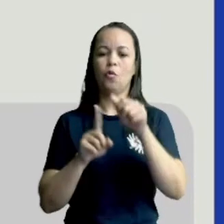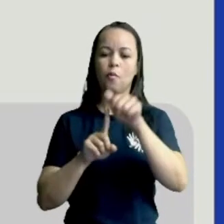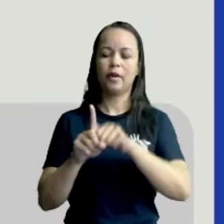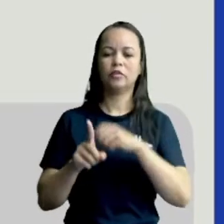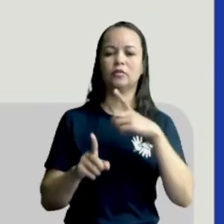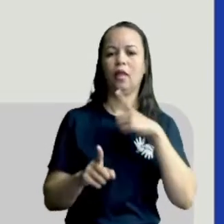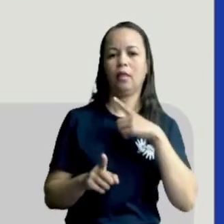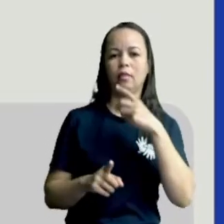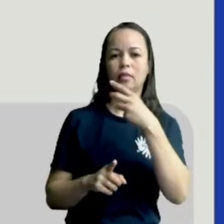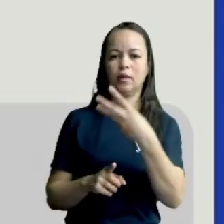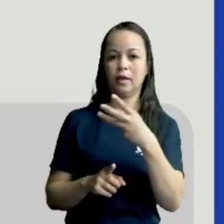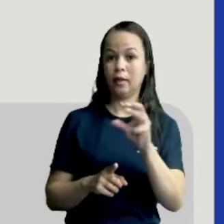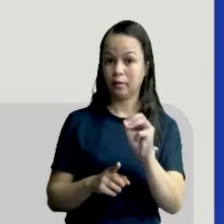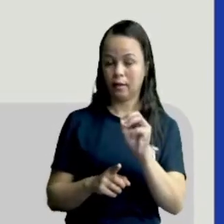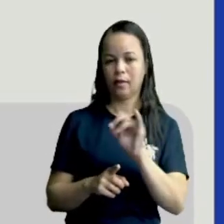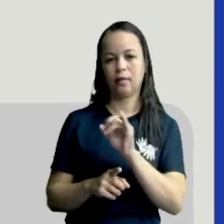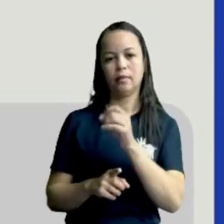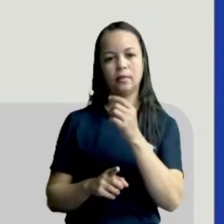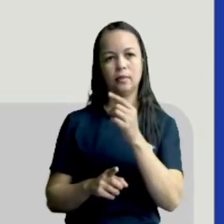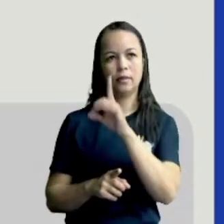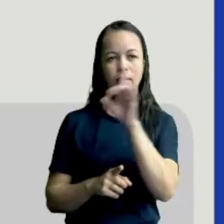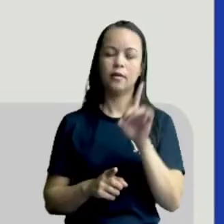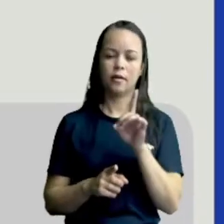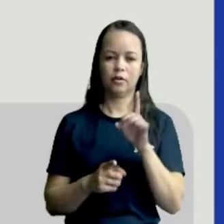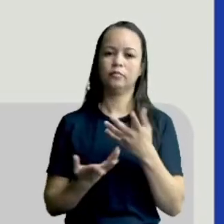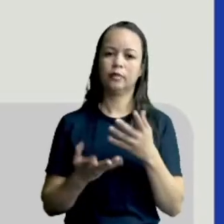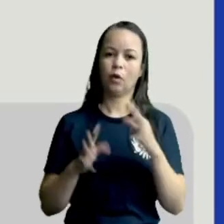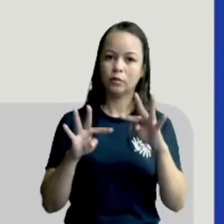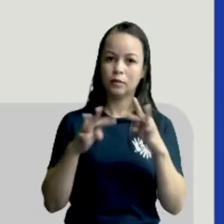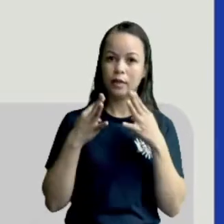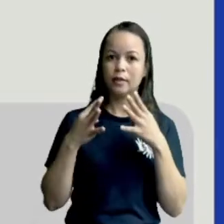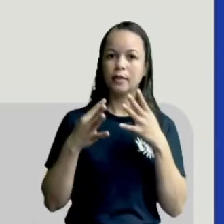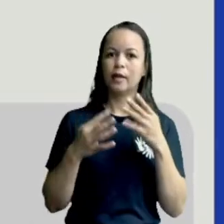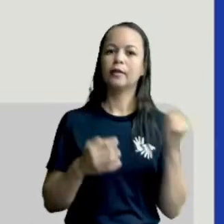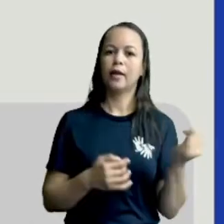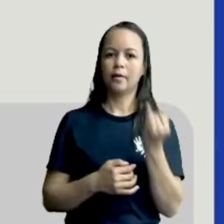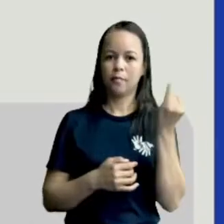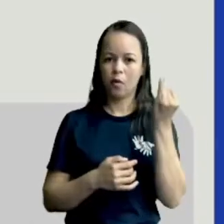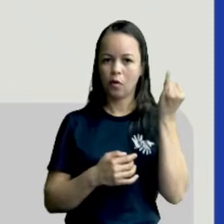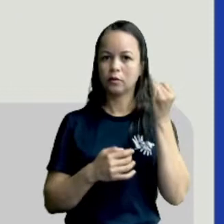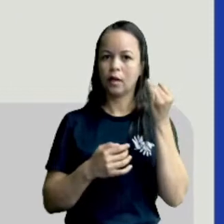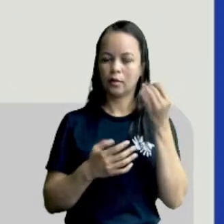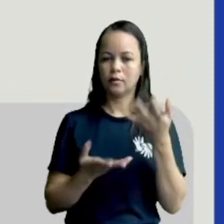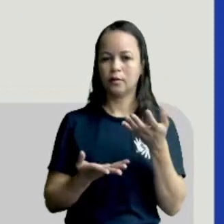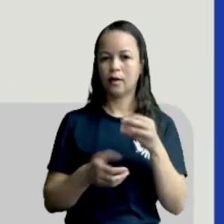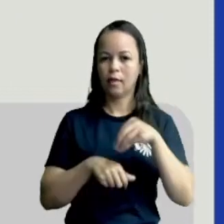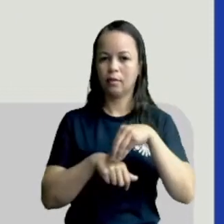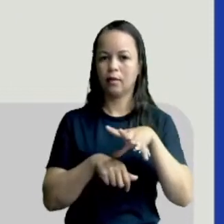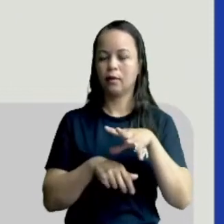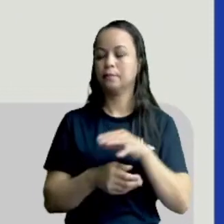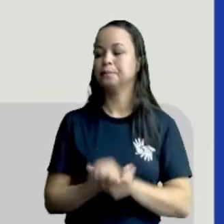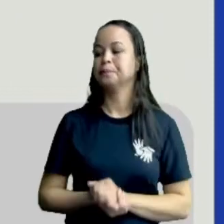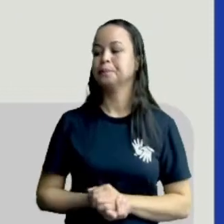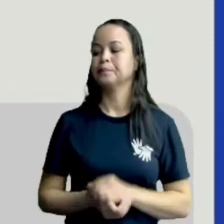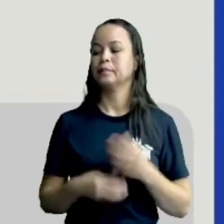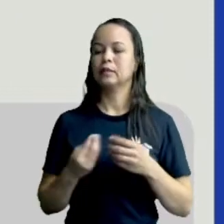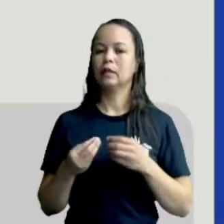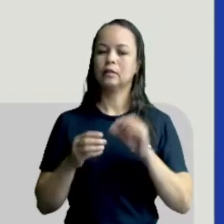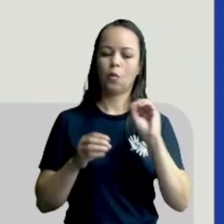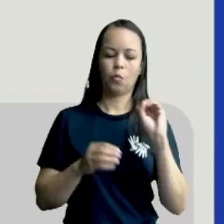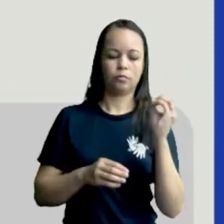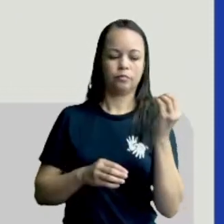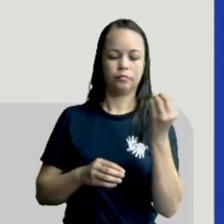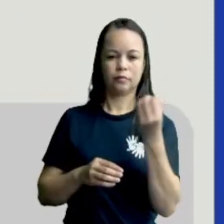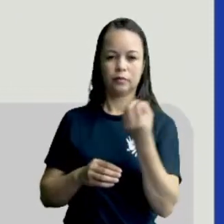nessa dica aí, que é importante. Então, o ano é o tempo em que a Terra leva para dar uma volta completa